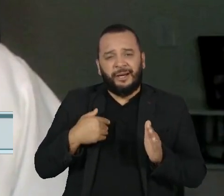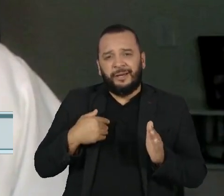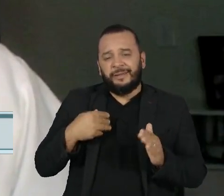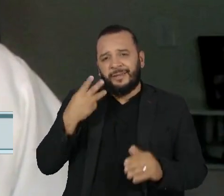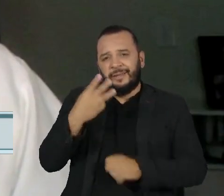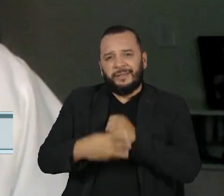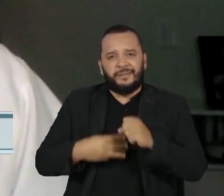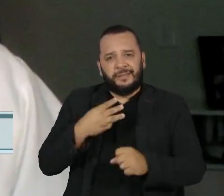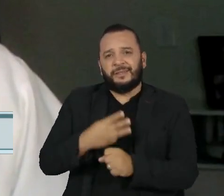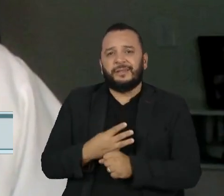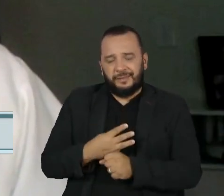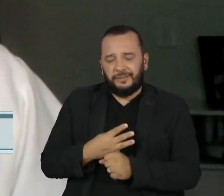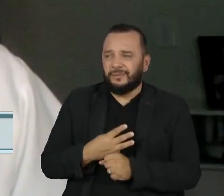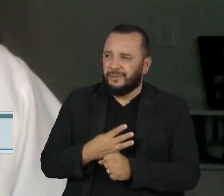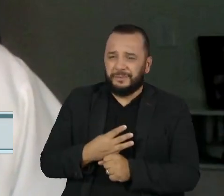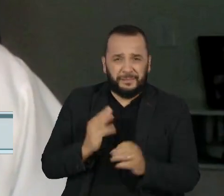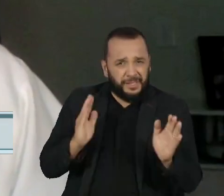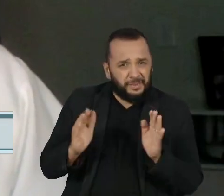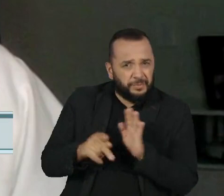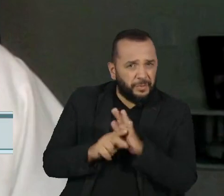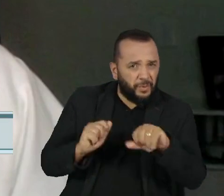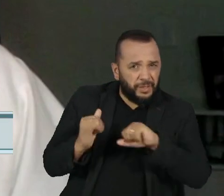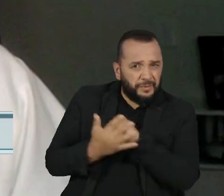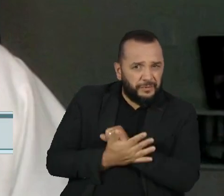anos da pandemia, 2020,